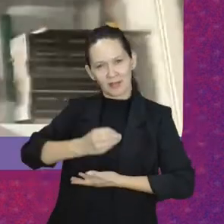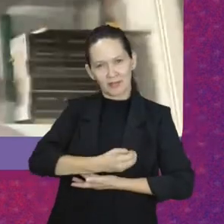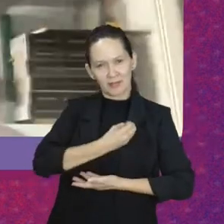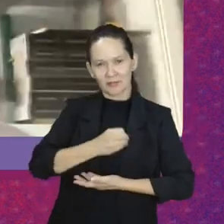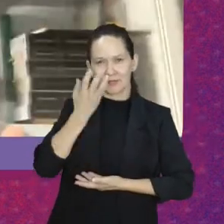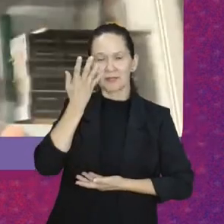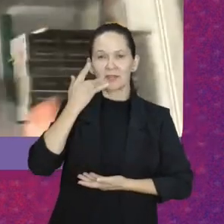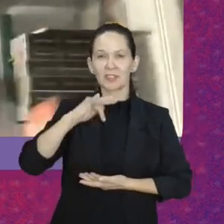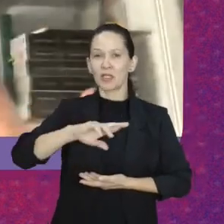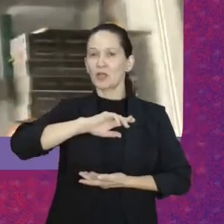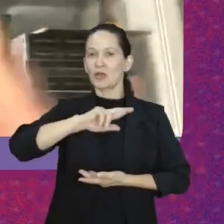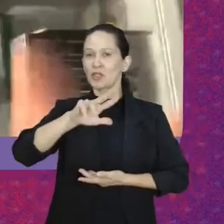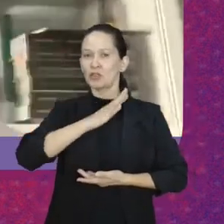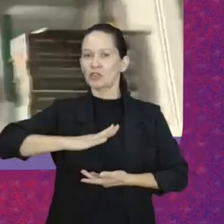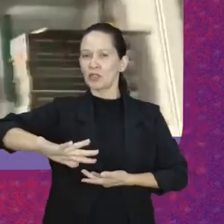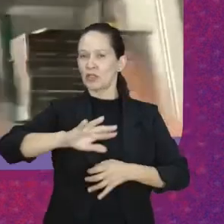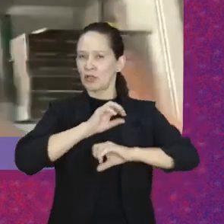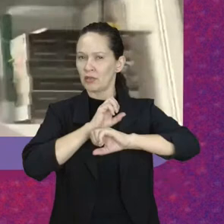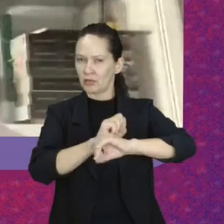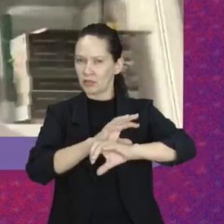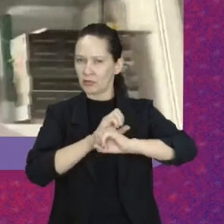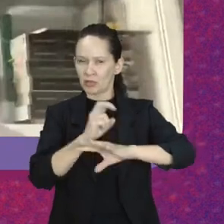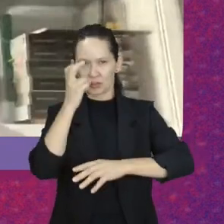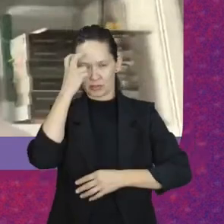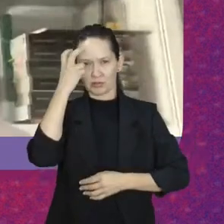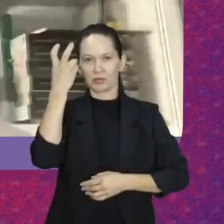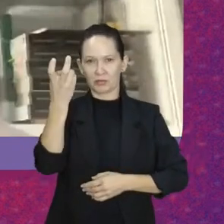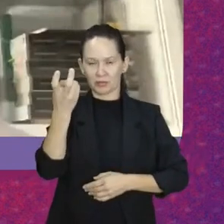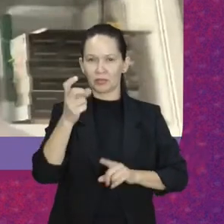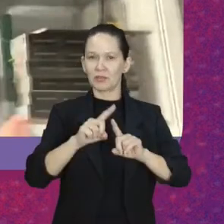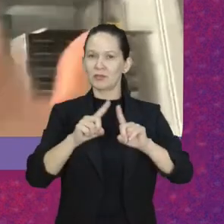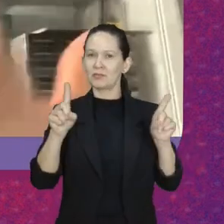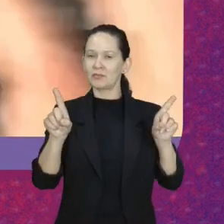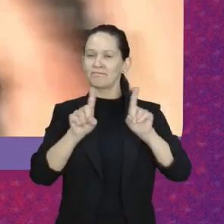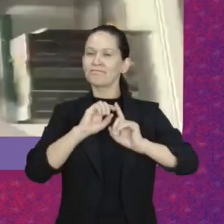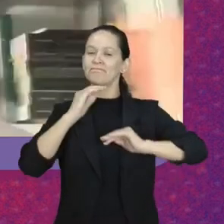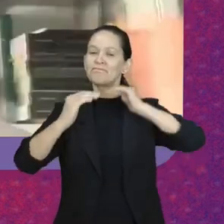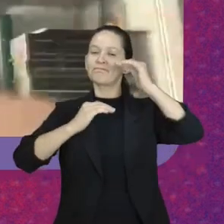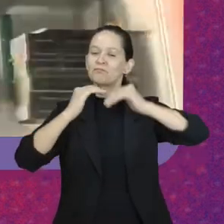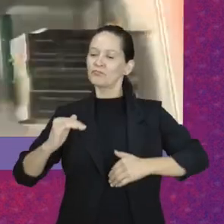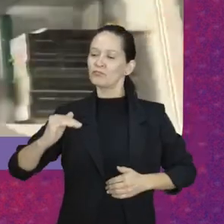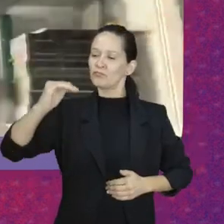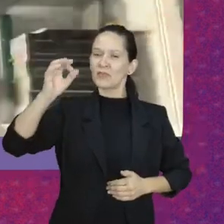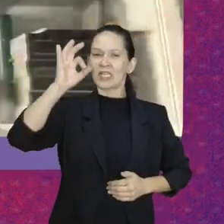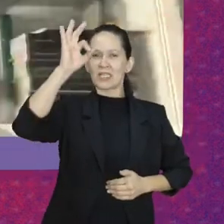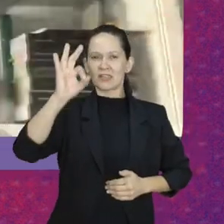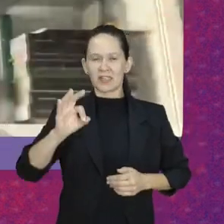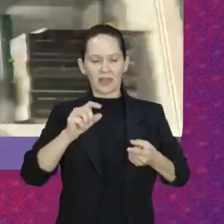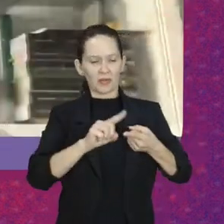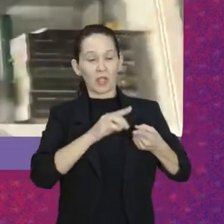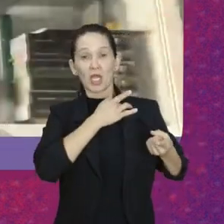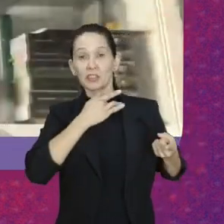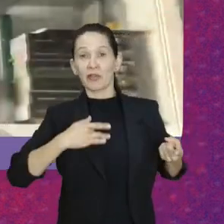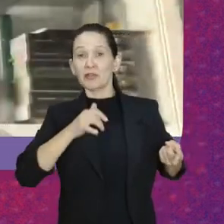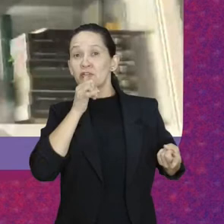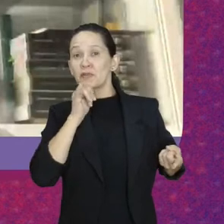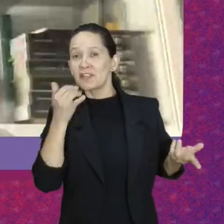criança, não só no campo da educação e da cultura, mas do desenvolvimento pleno, que envolve a saúde, por exemplo.